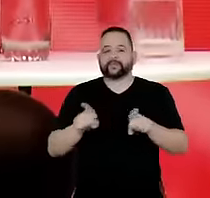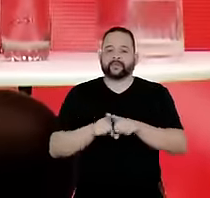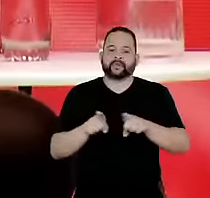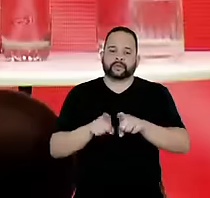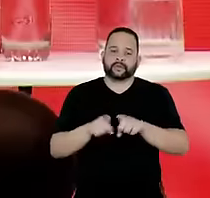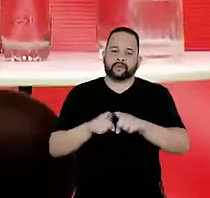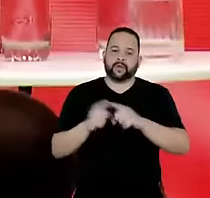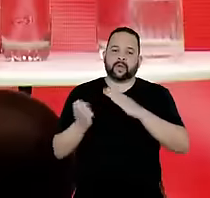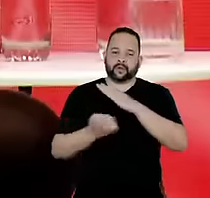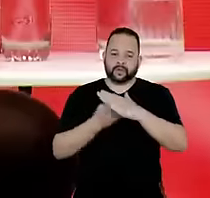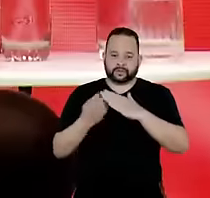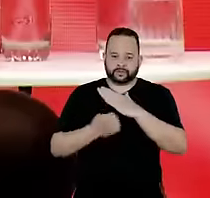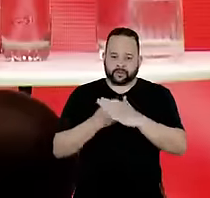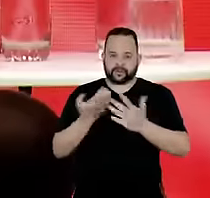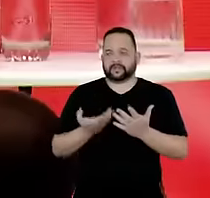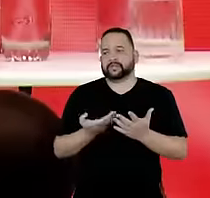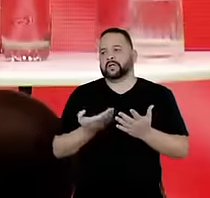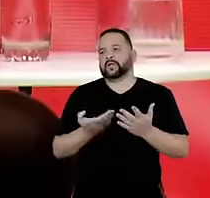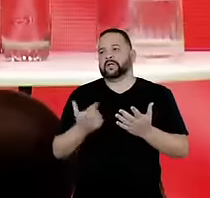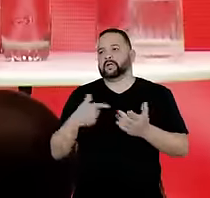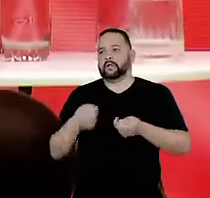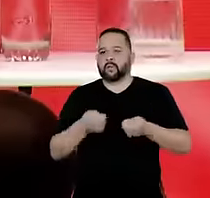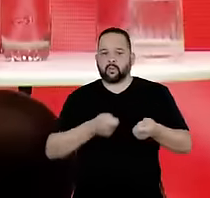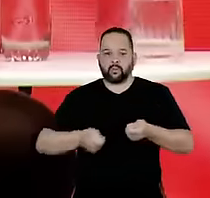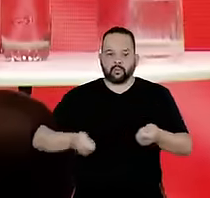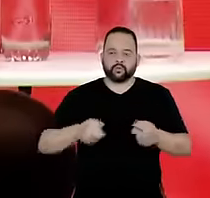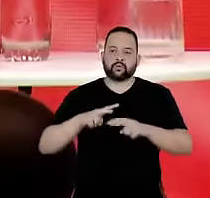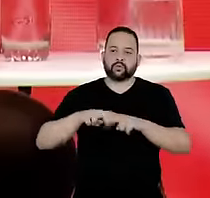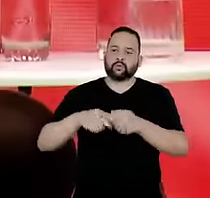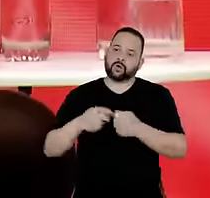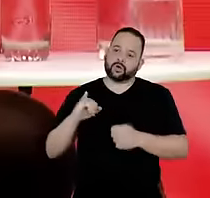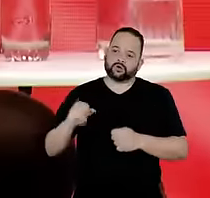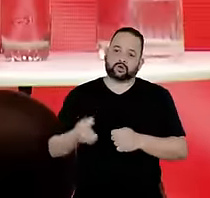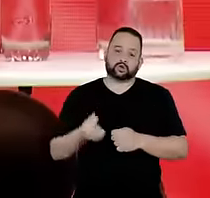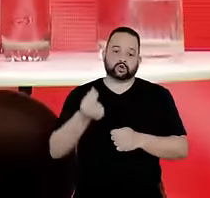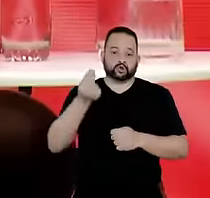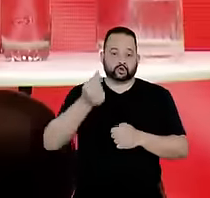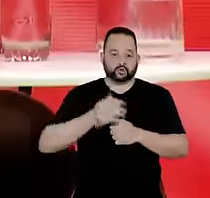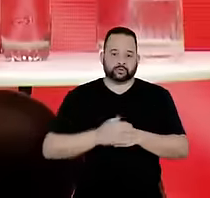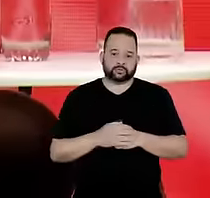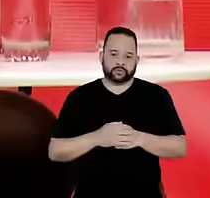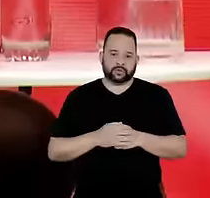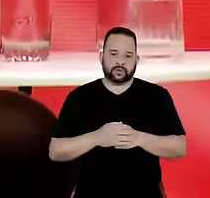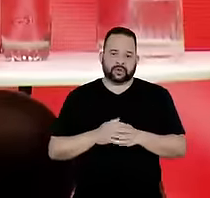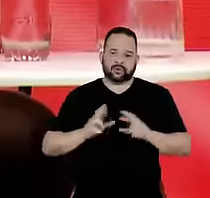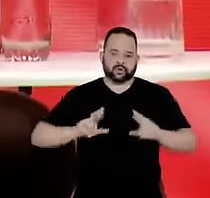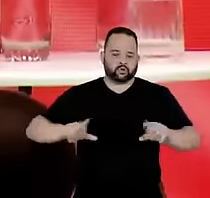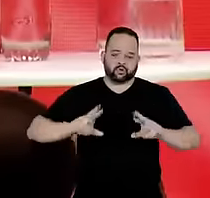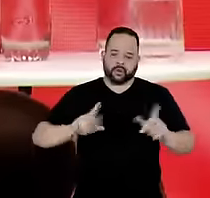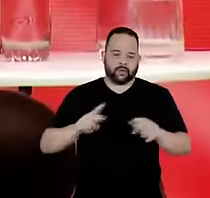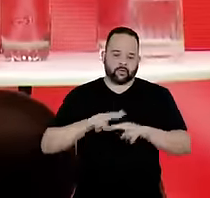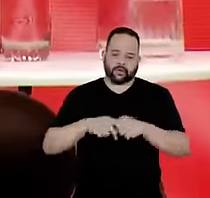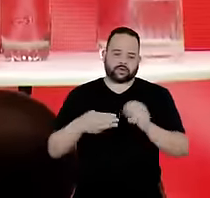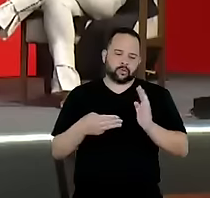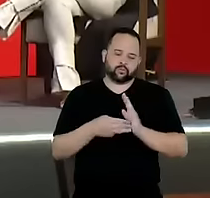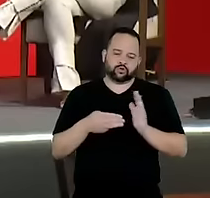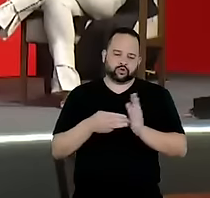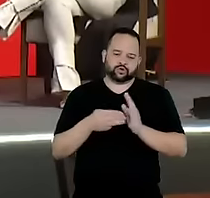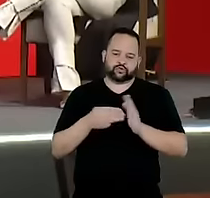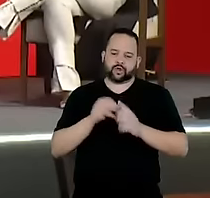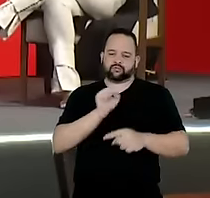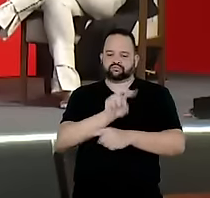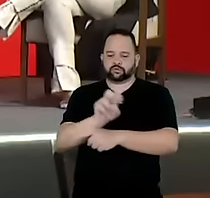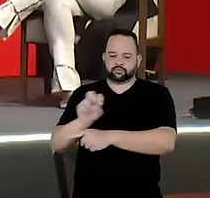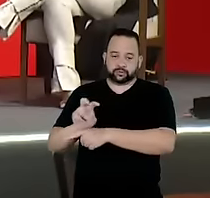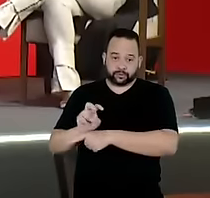recessão Global por causa dos juros altos mas ela não veio nada no mercado de trabalho Então eu acho que o banco central brasileiro ele tem